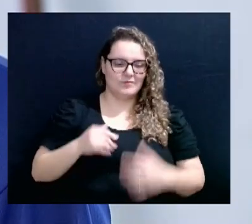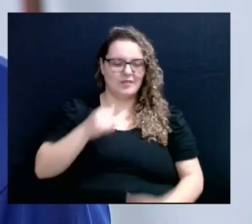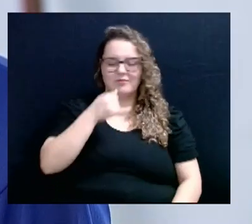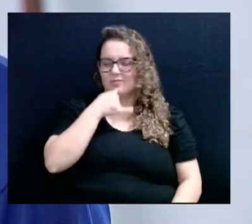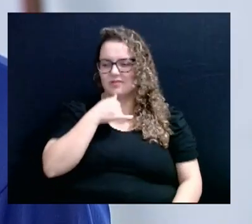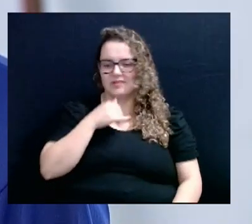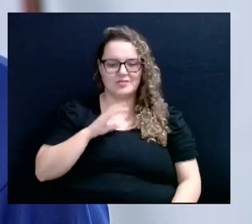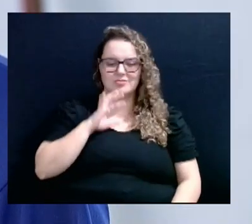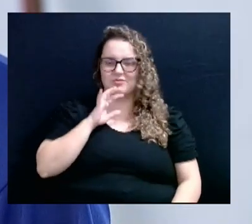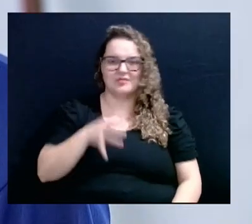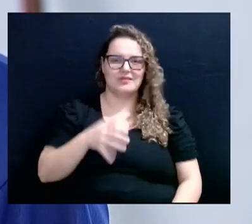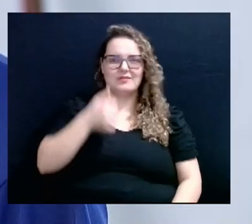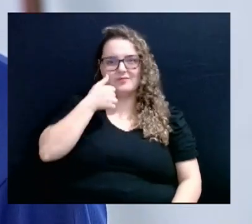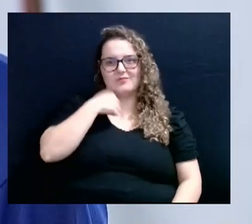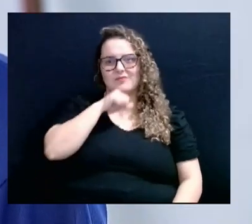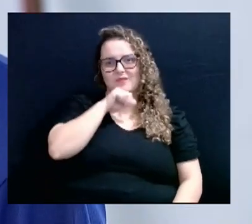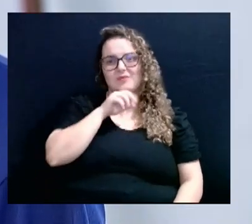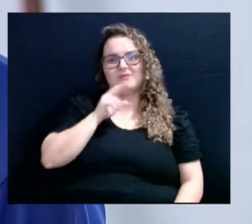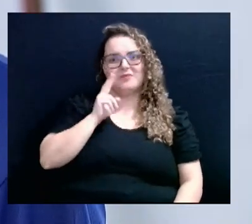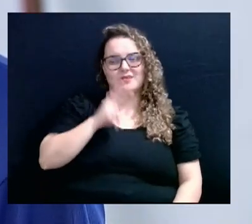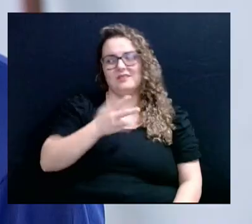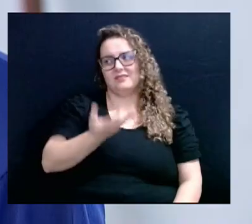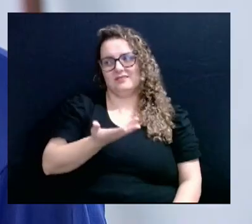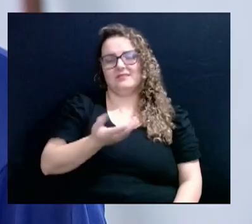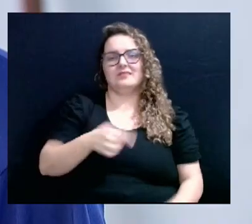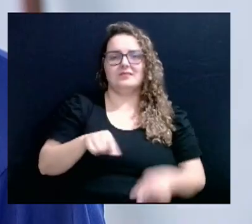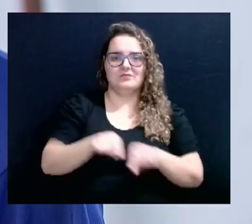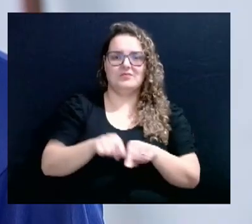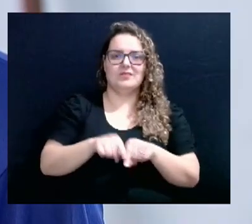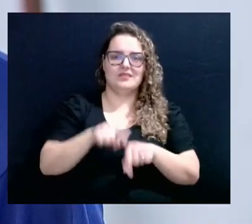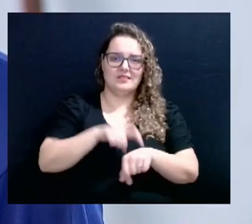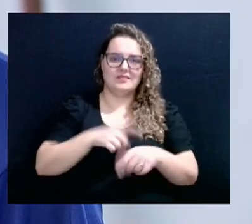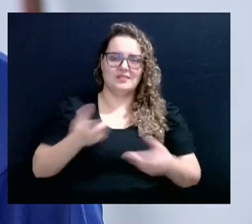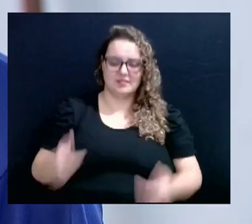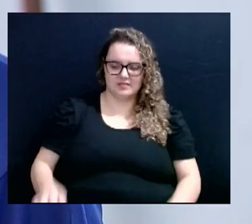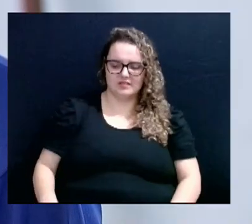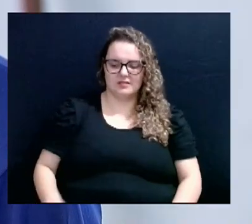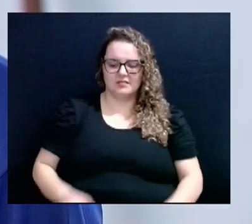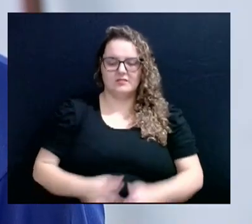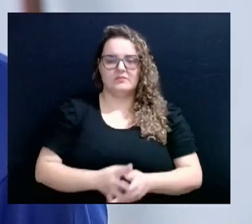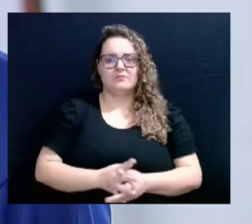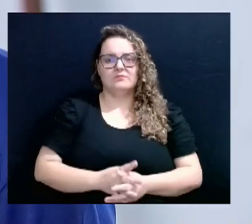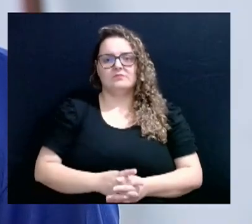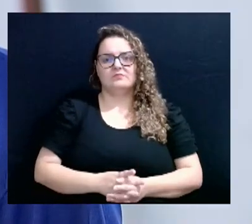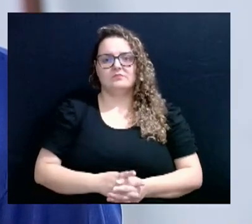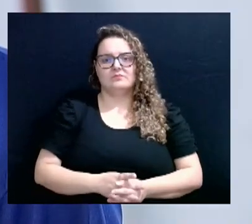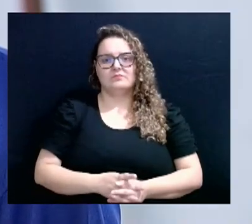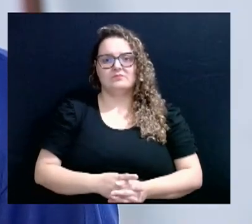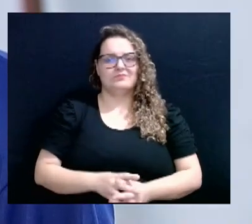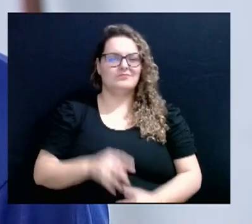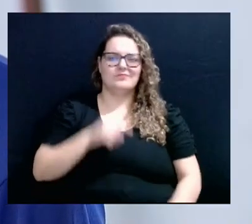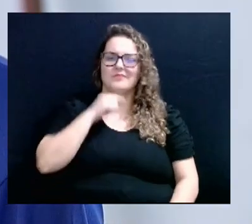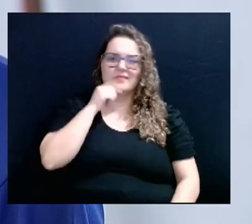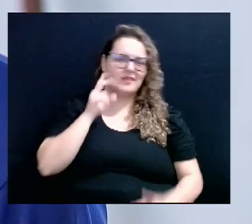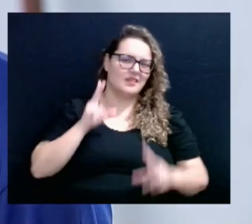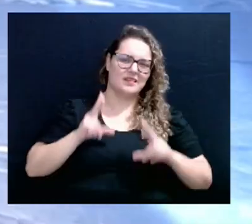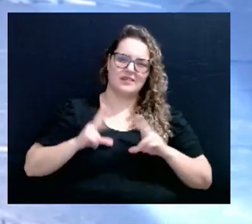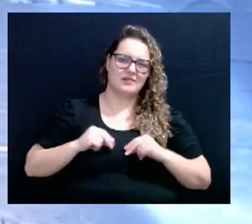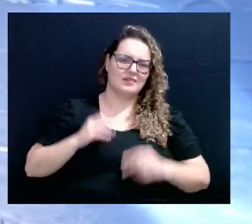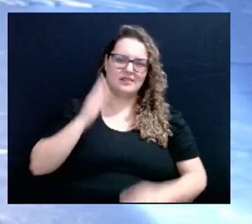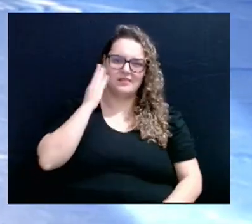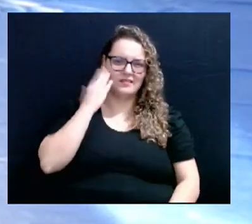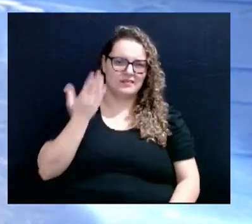mãe também naquela fase também, que ninguém merece, sabe, sofrer